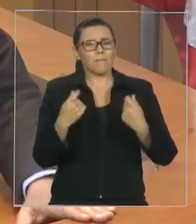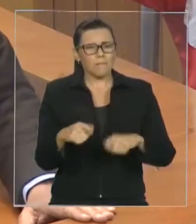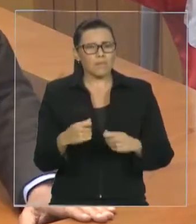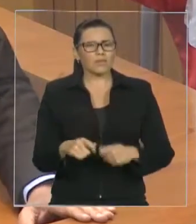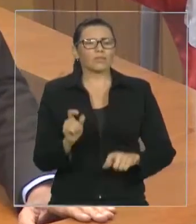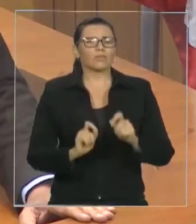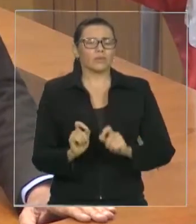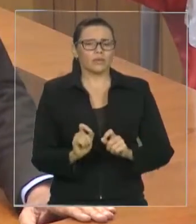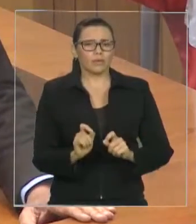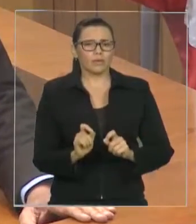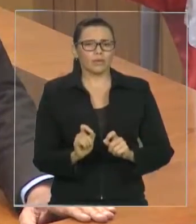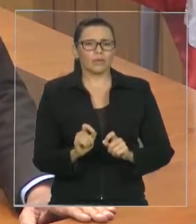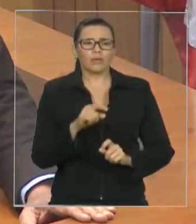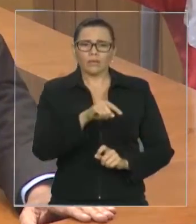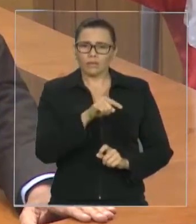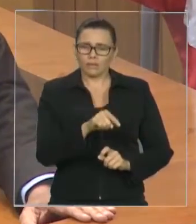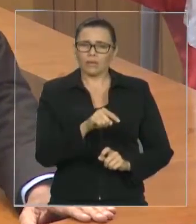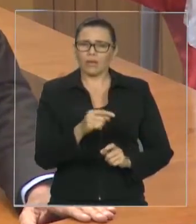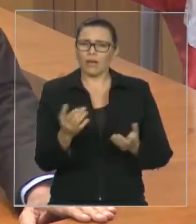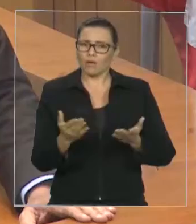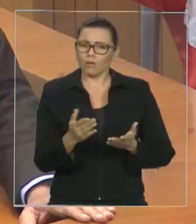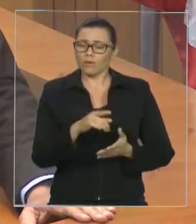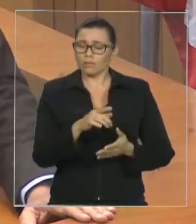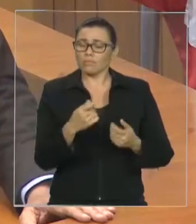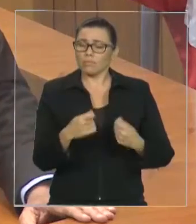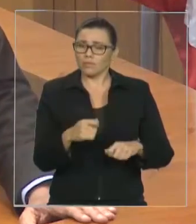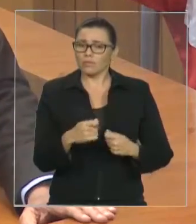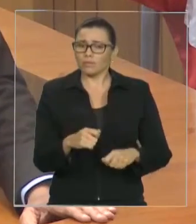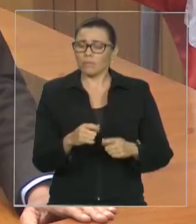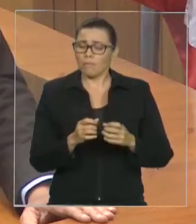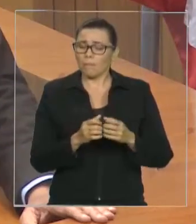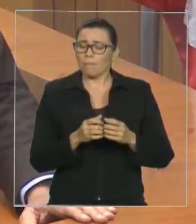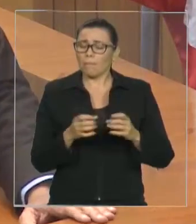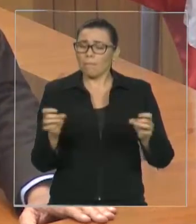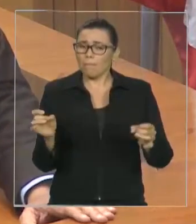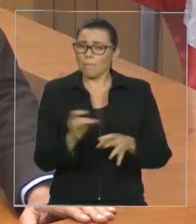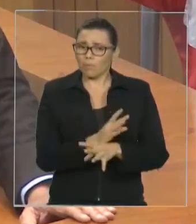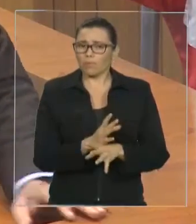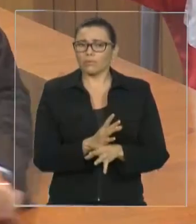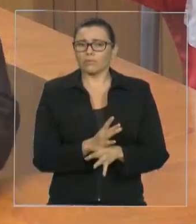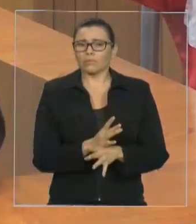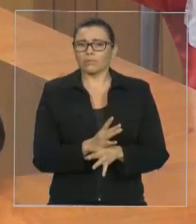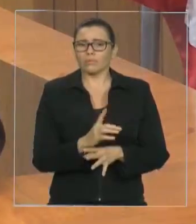conhecermos a realidade da Federação de Futebol do Maranhão.